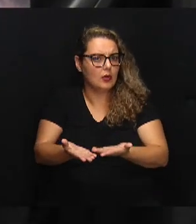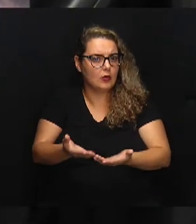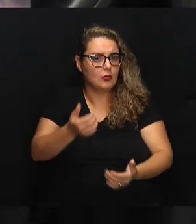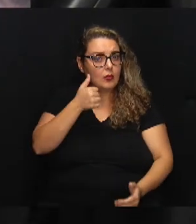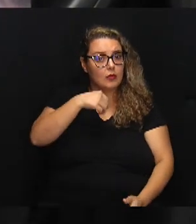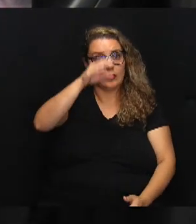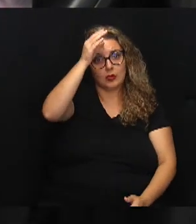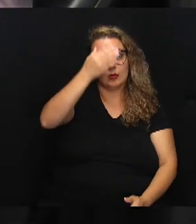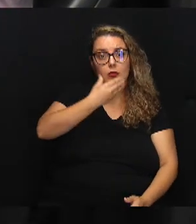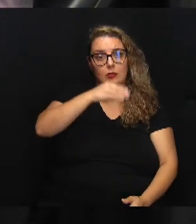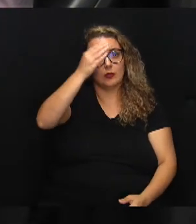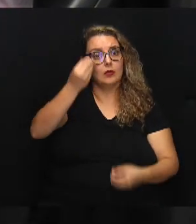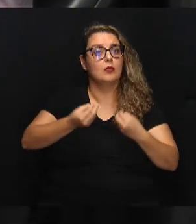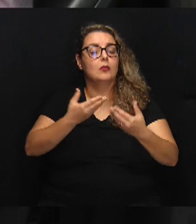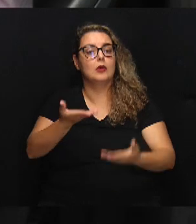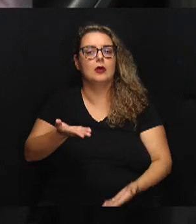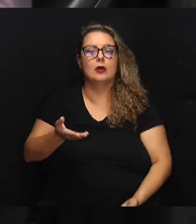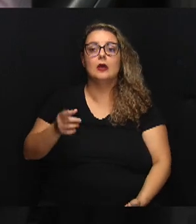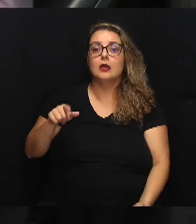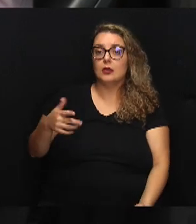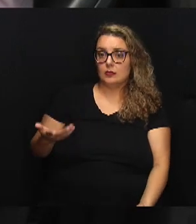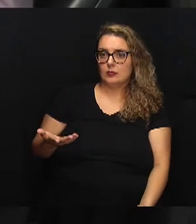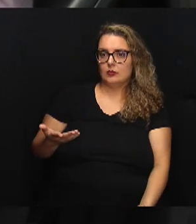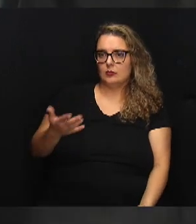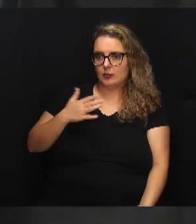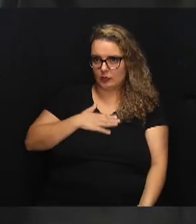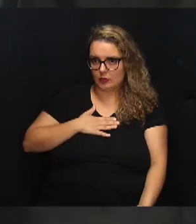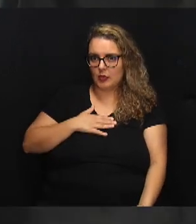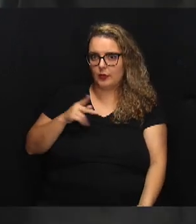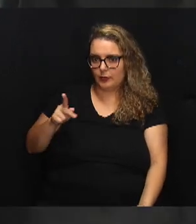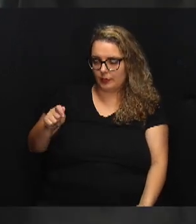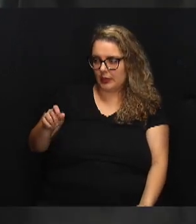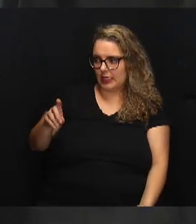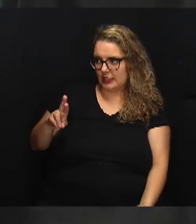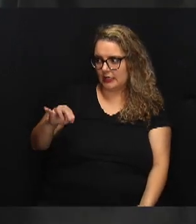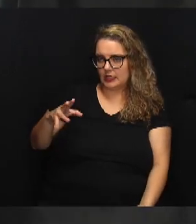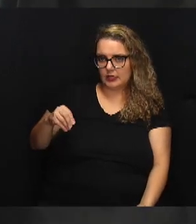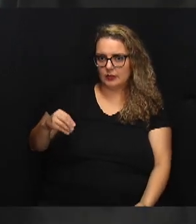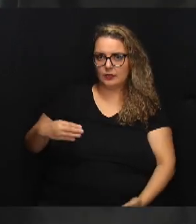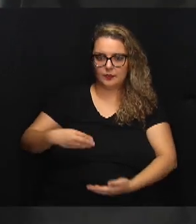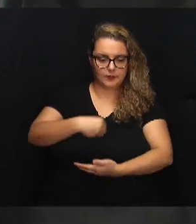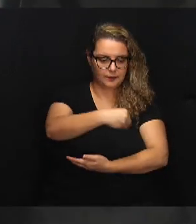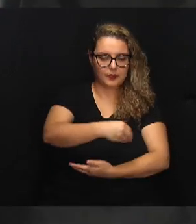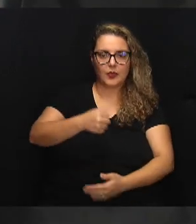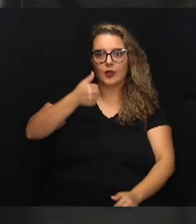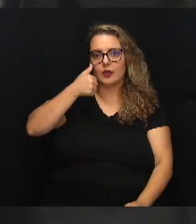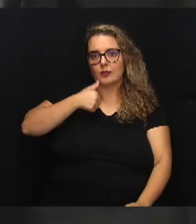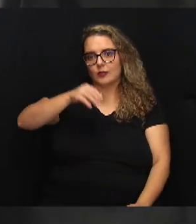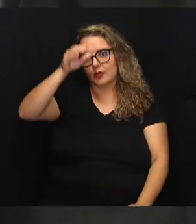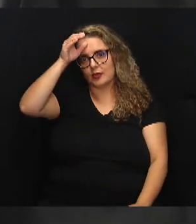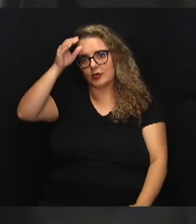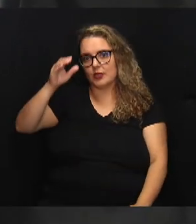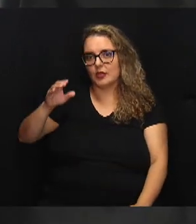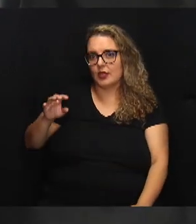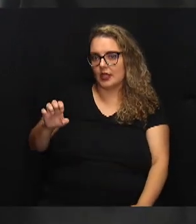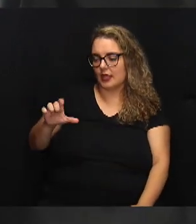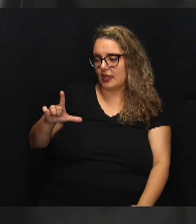a tia, como que era isso? O meu padrinho de batismo, meu tio Enéas, marido da minha tia Ana, né?